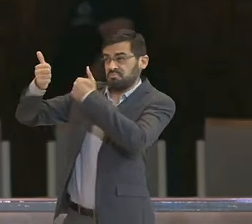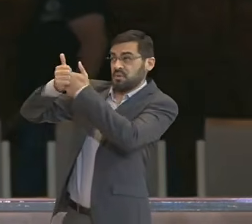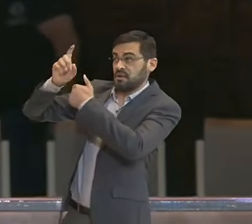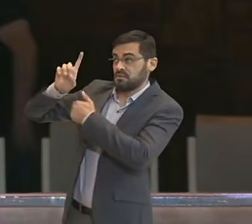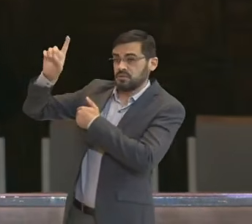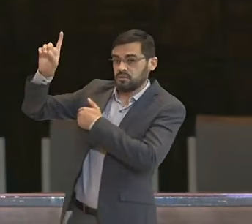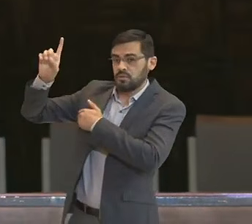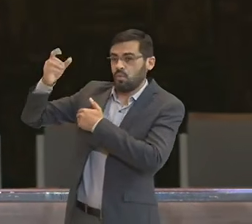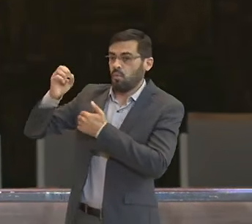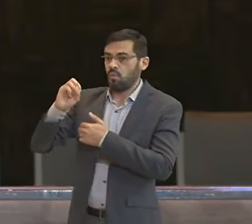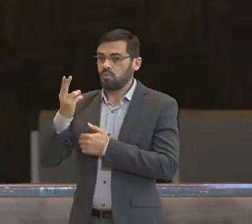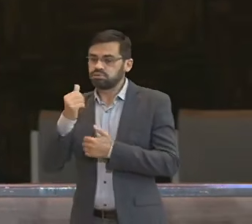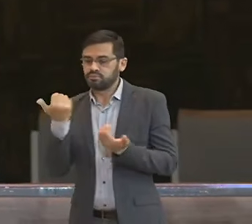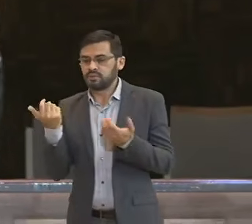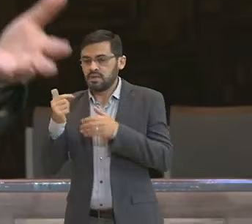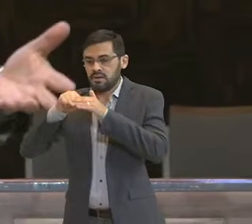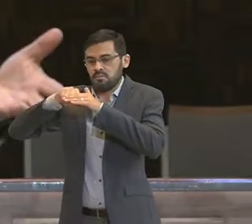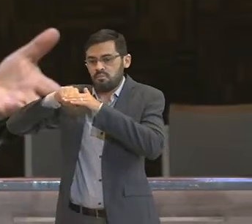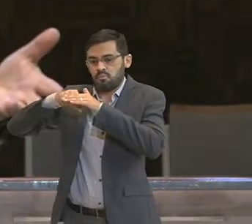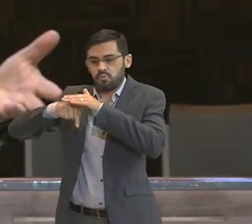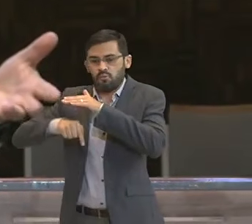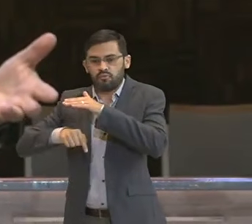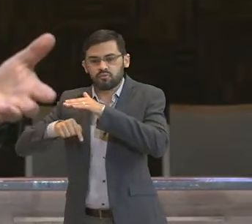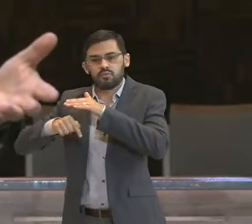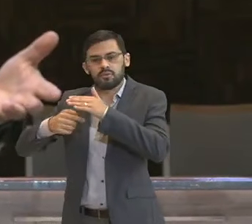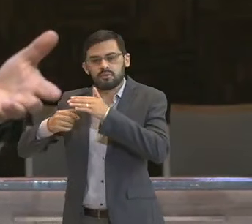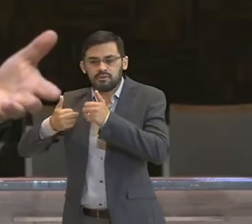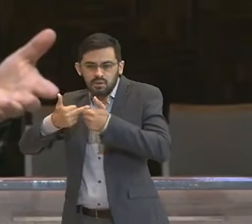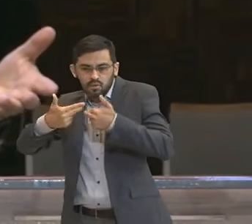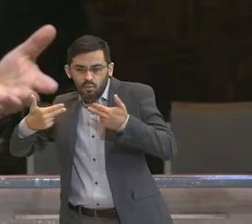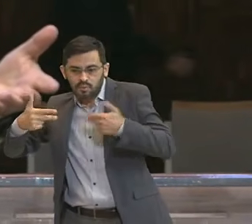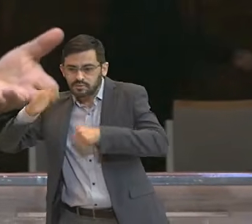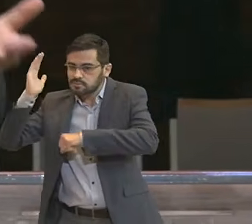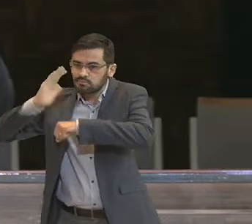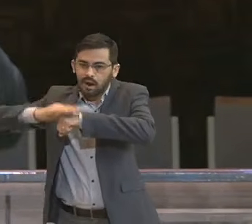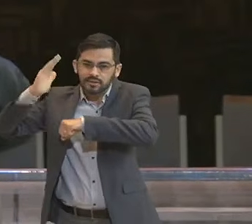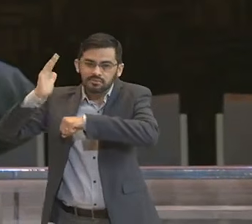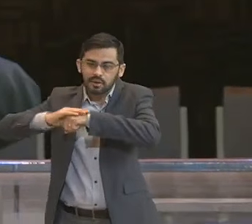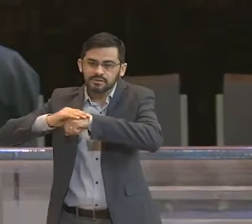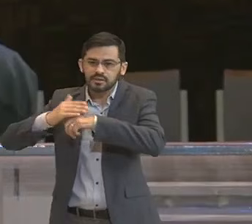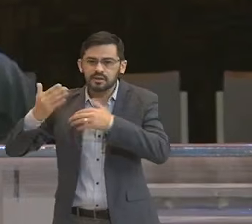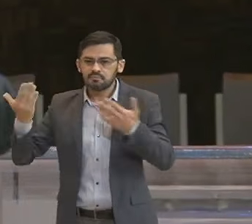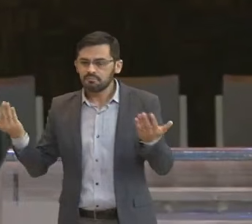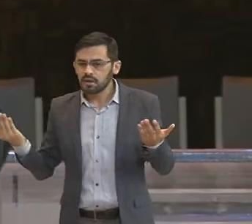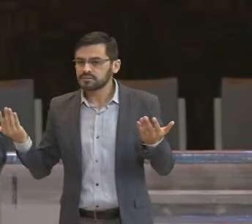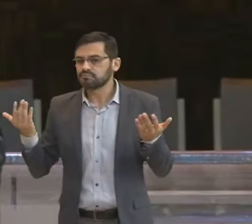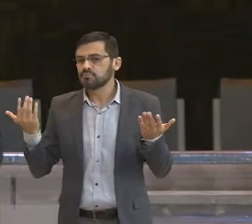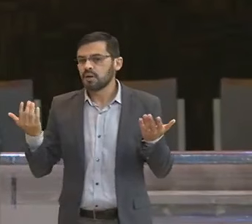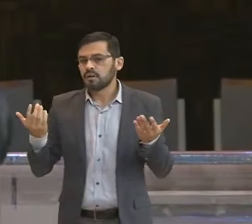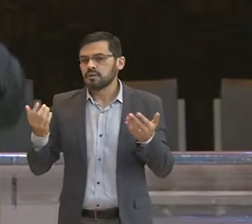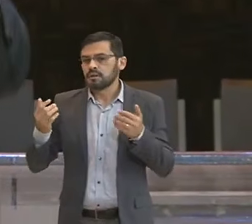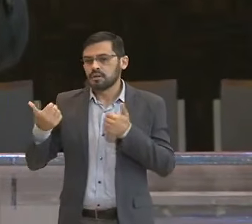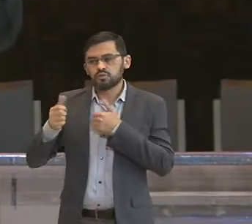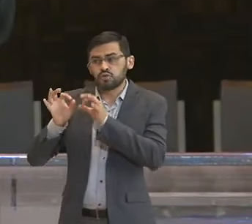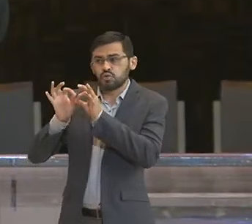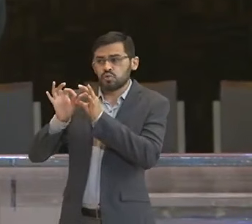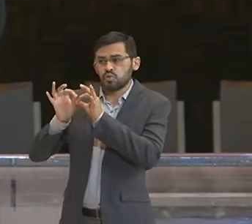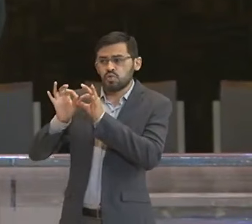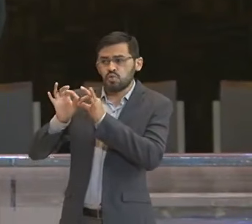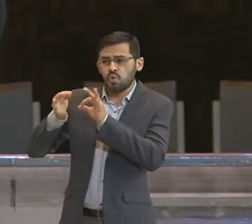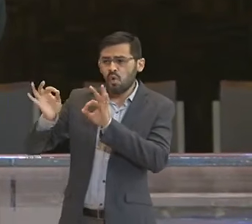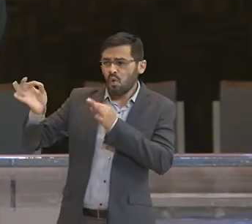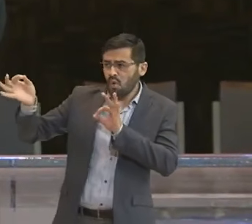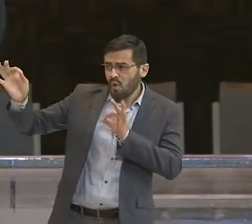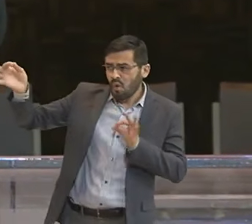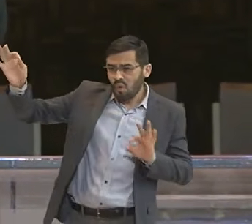ser mais fundo, deve ter mais coisas. Mas há uma inversão lá, diz: olha, quanto mais